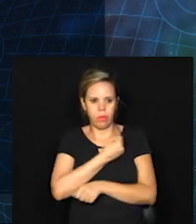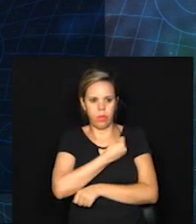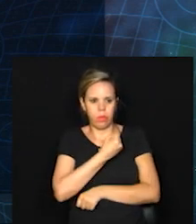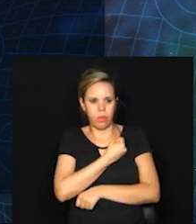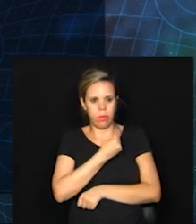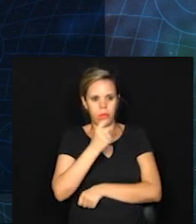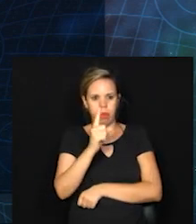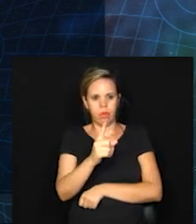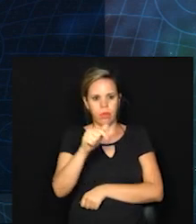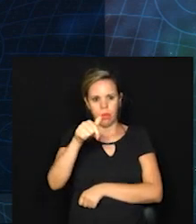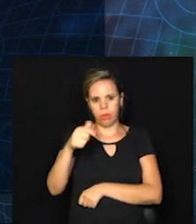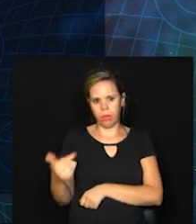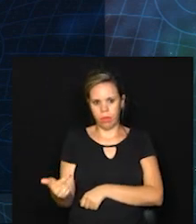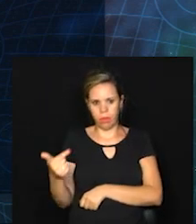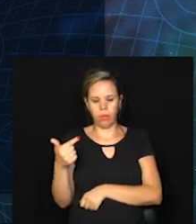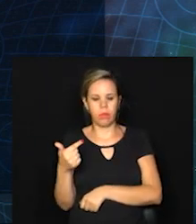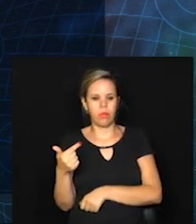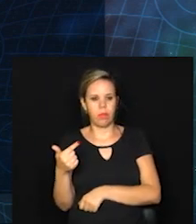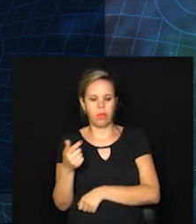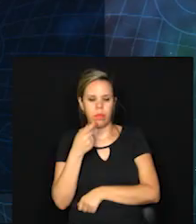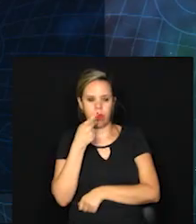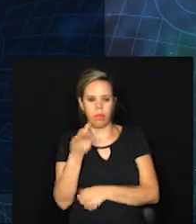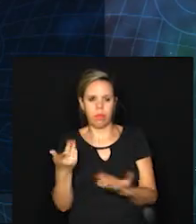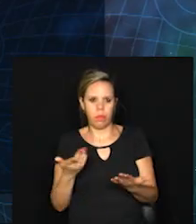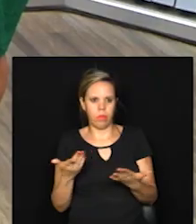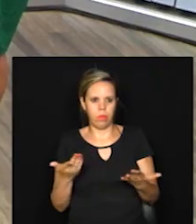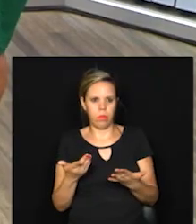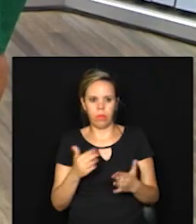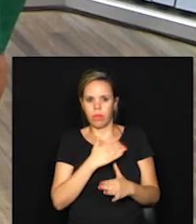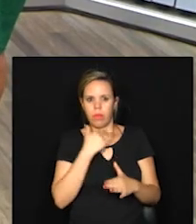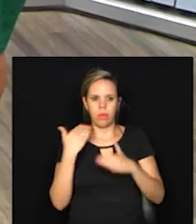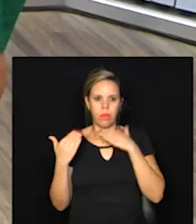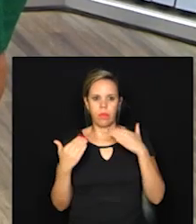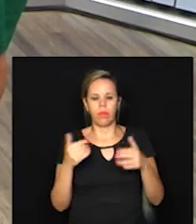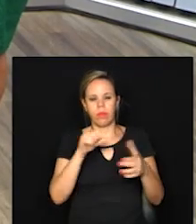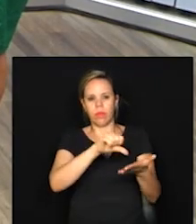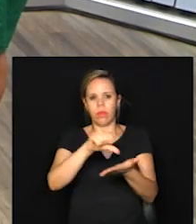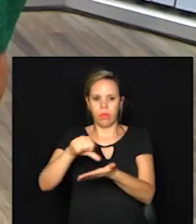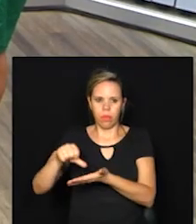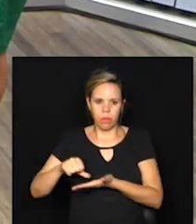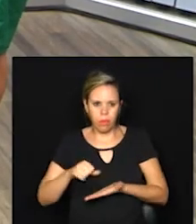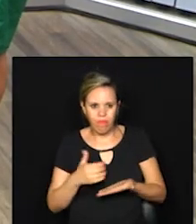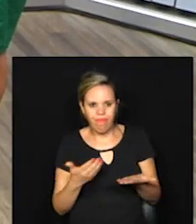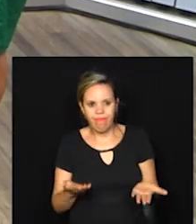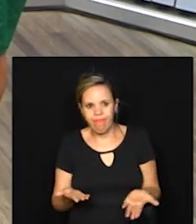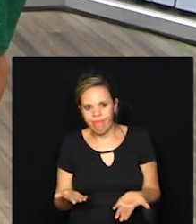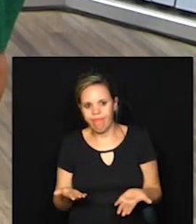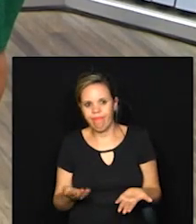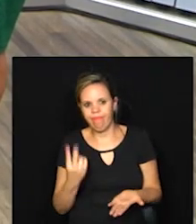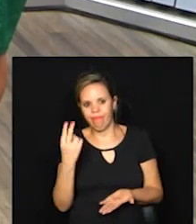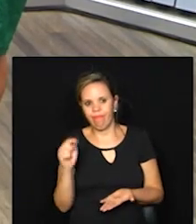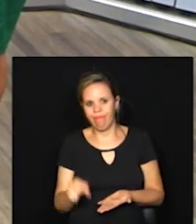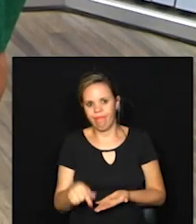com 172. Agora a gente vai falar do número de mortes aqui na nossa região. Olha só,